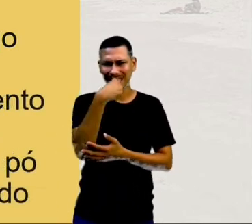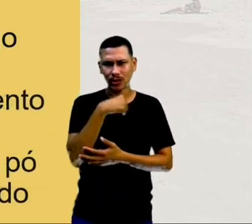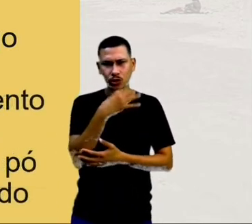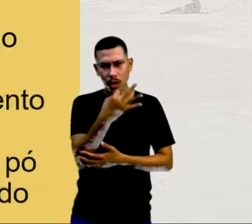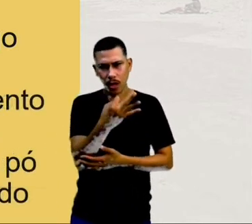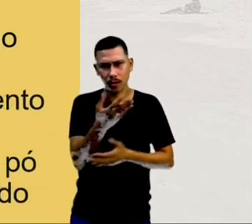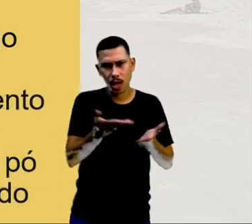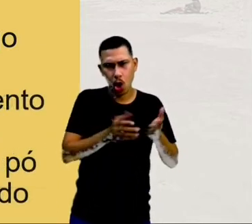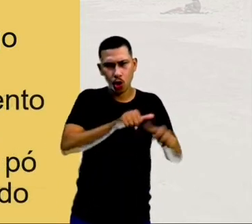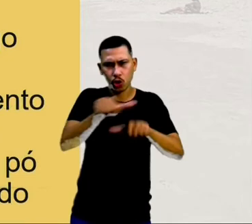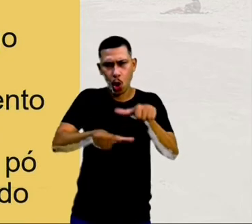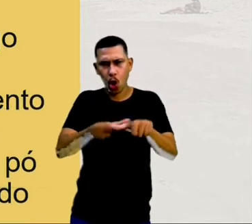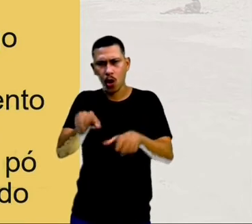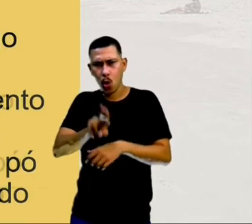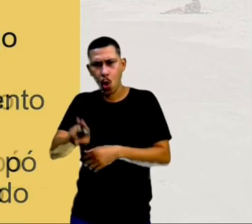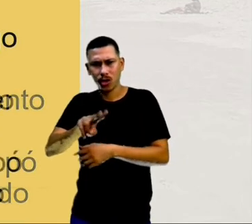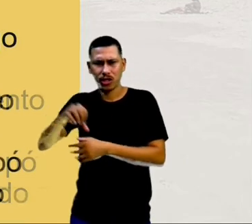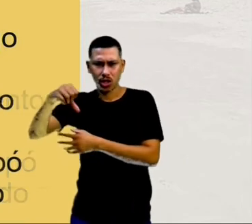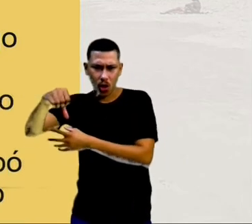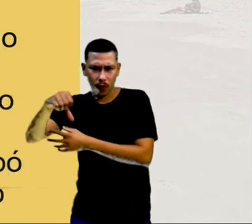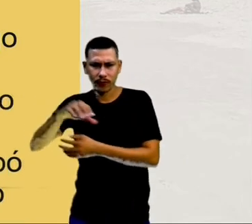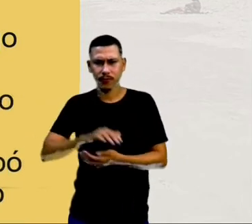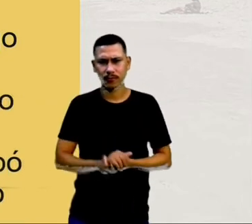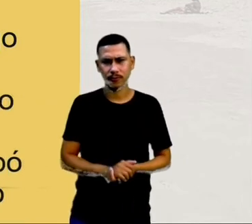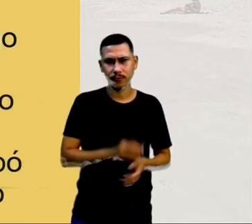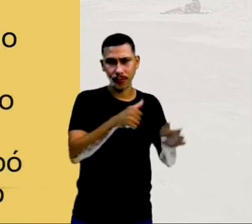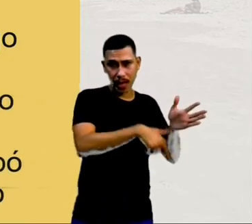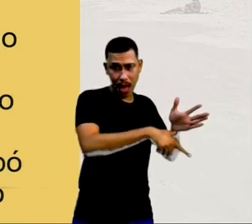ter 9. Se antes tinha